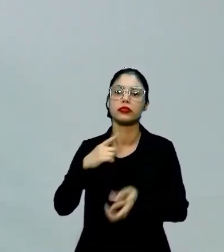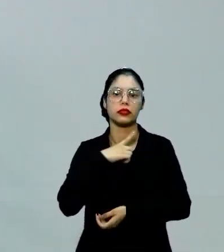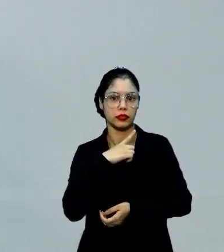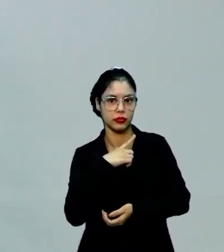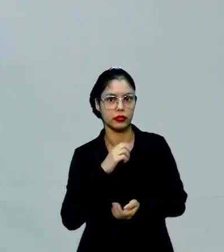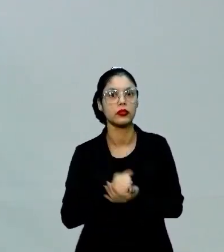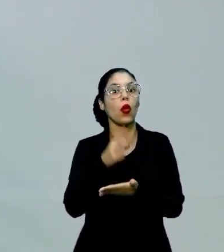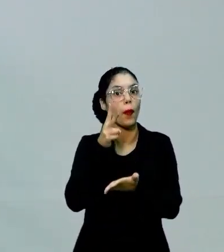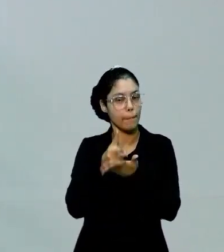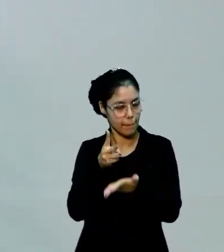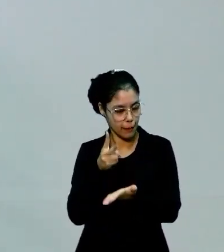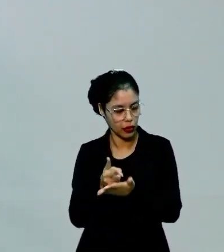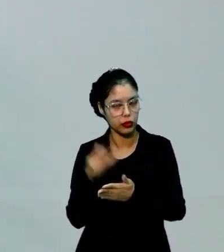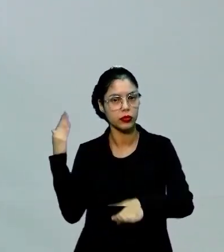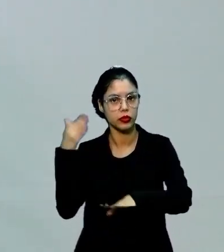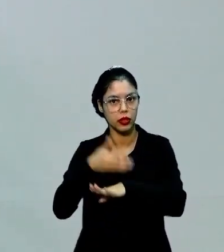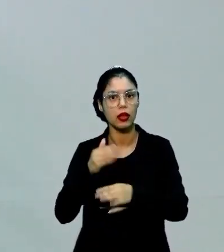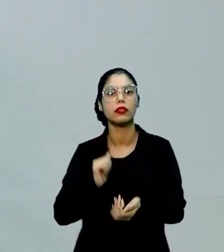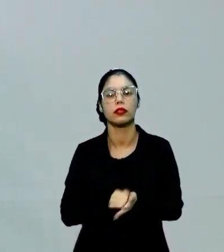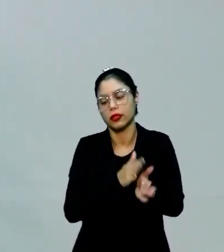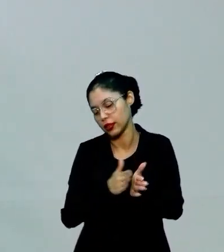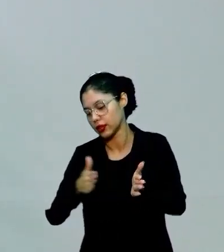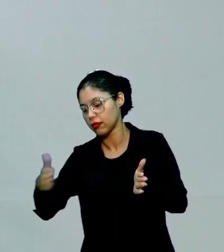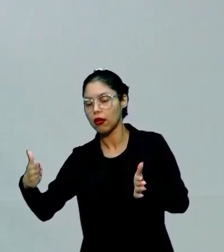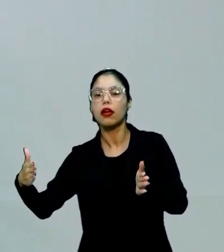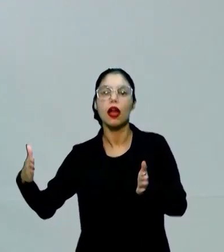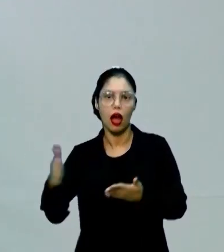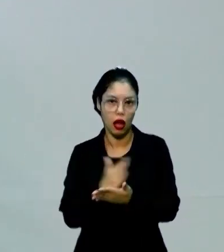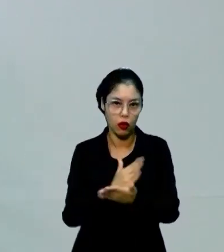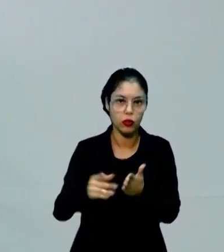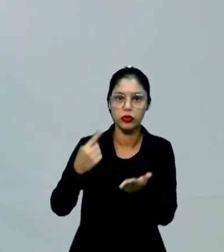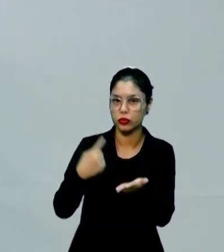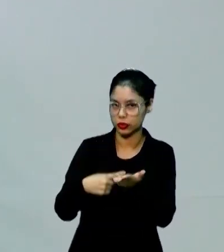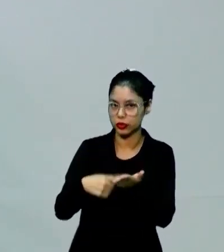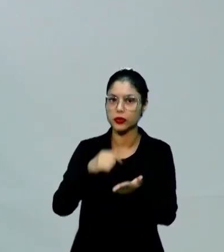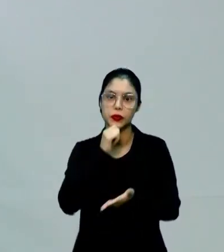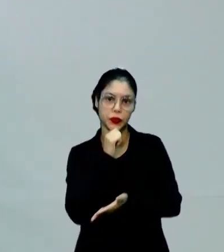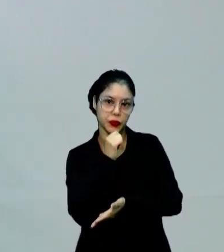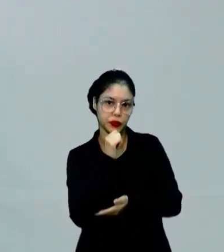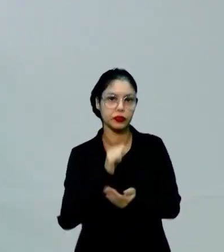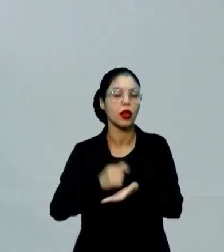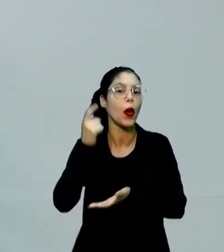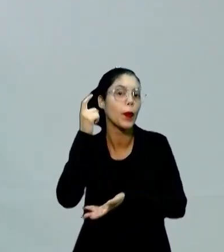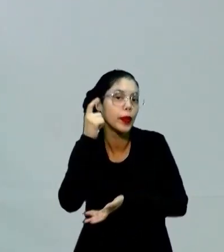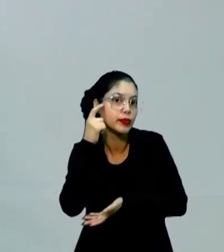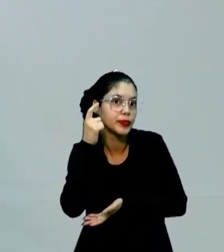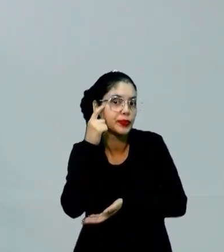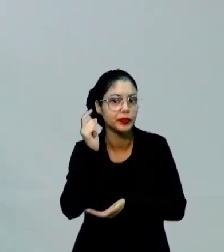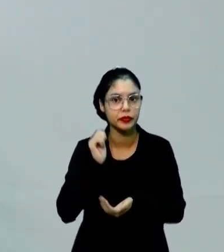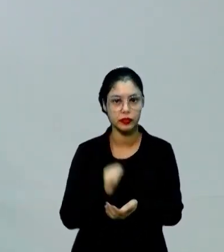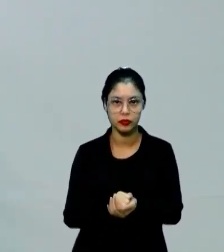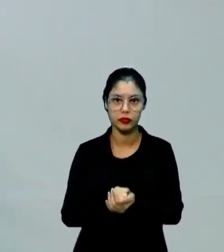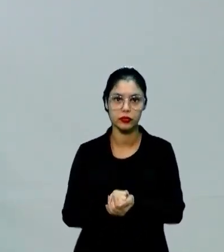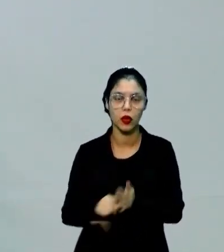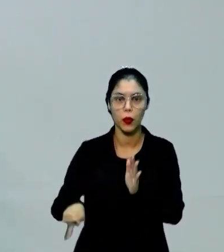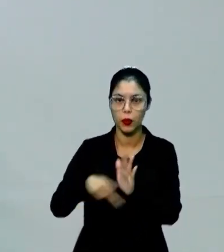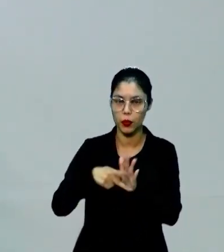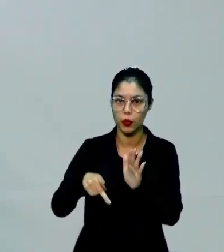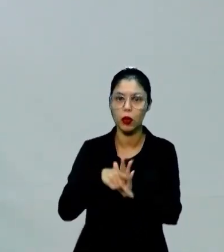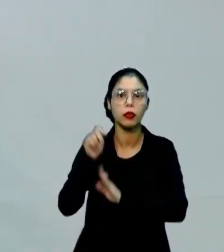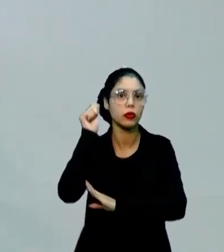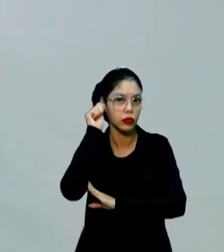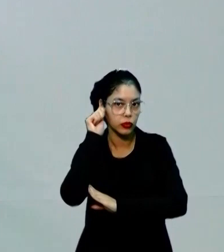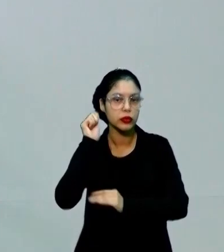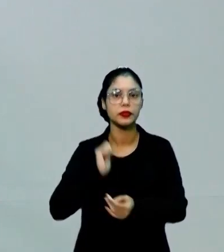tecendo, mesmo dentro dessa corrente, tecendo algumas considerações ao pensamento estabelecido por esse